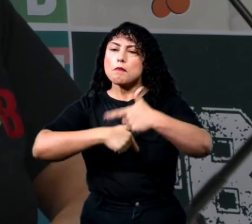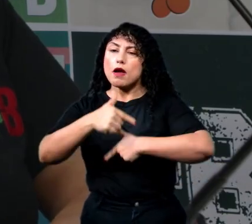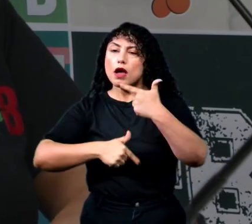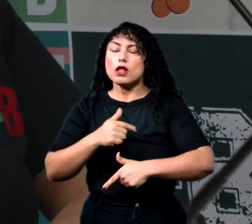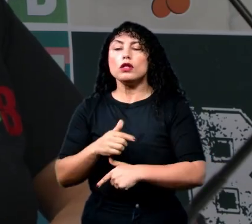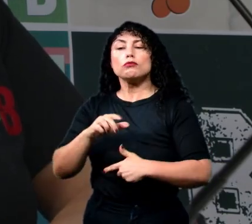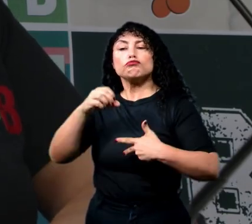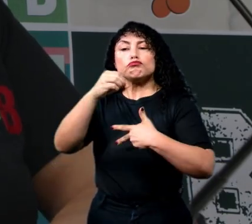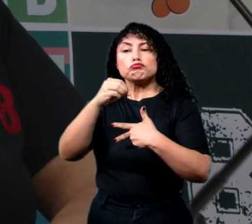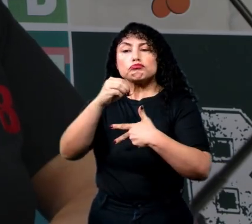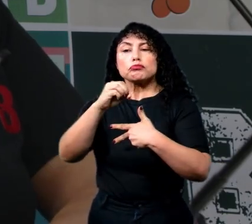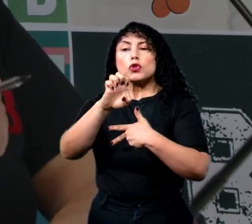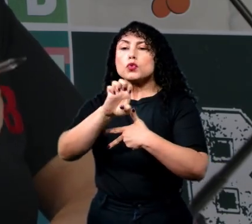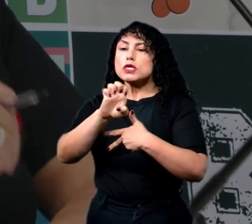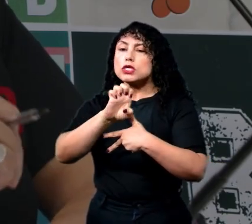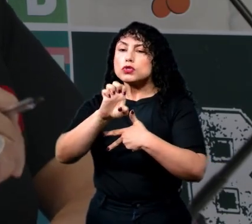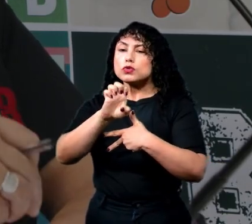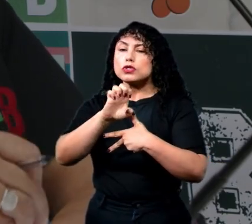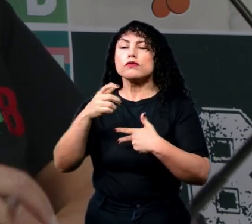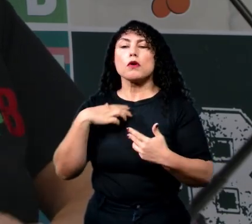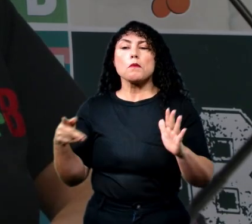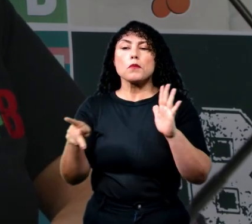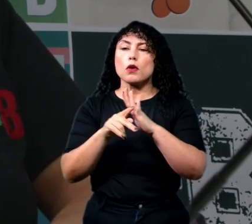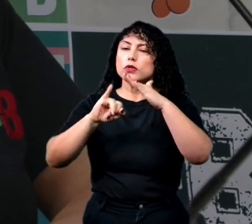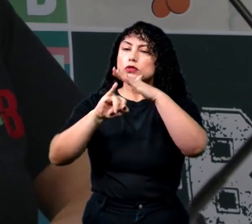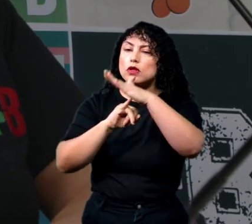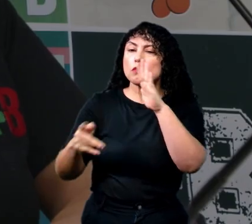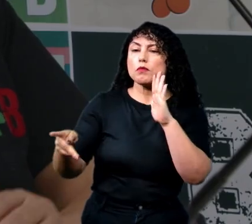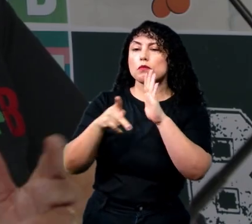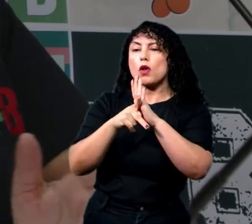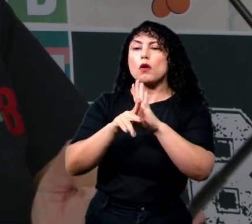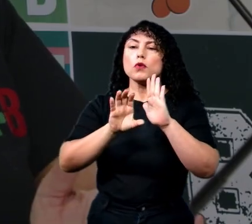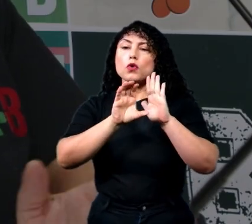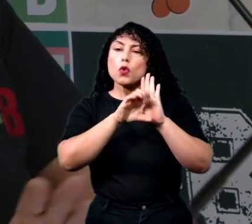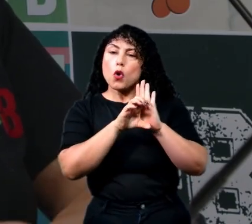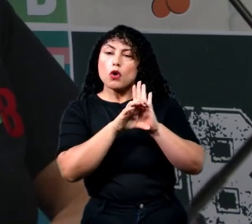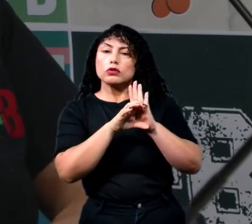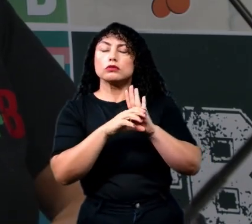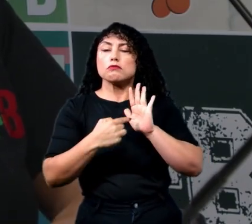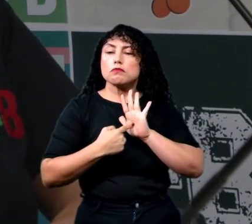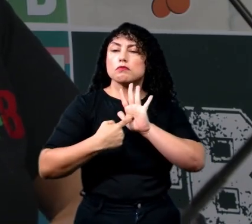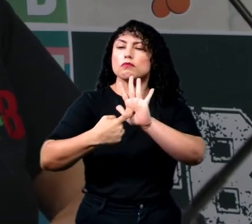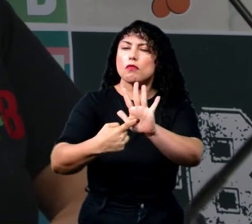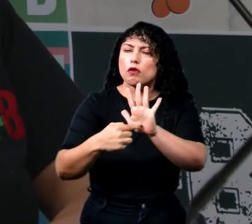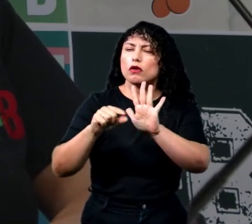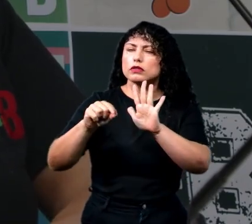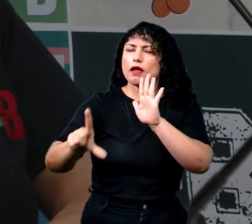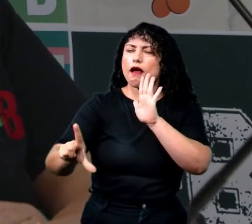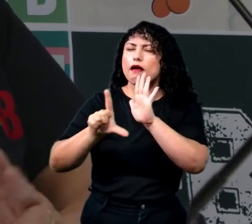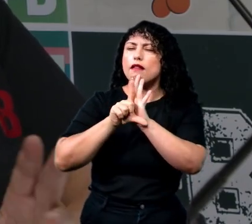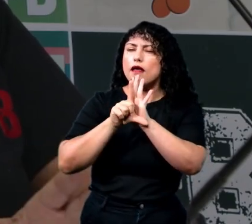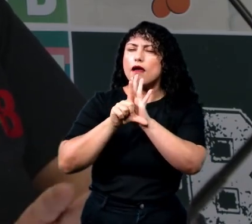executivo. Mas a própria instituição também tem o seu próprio código, que espelha essa